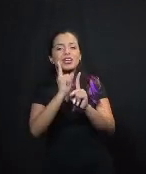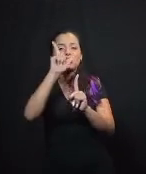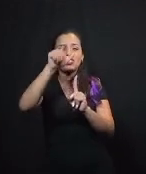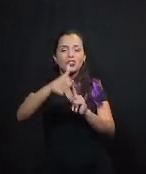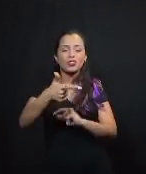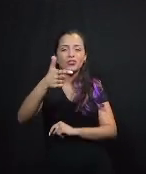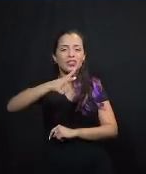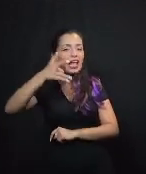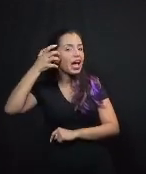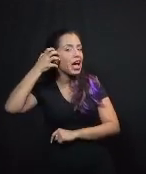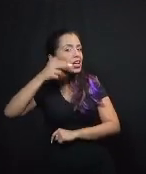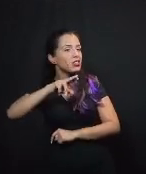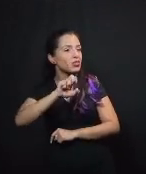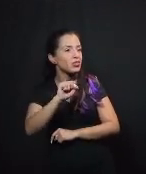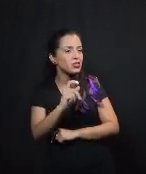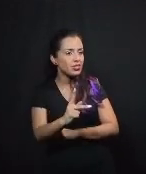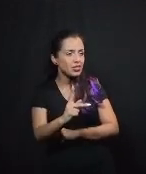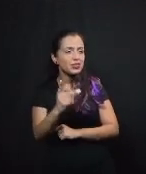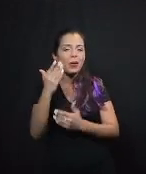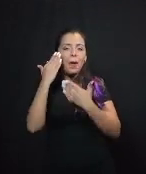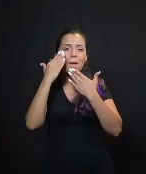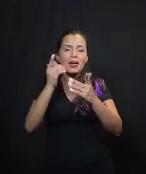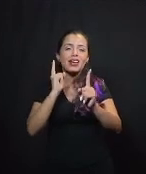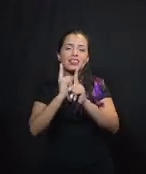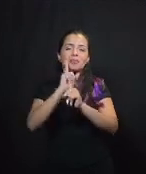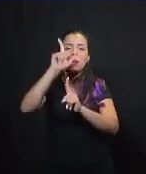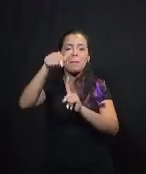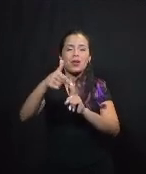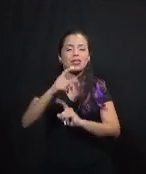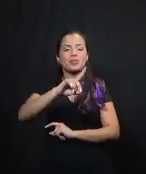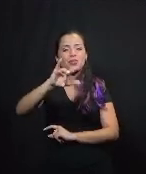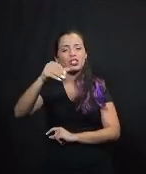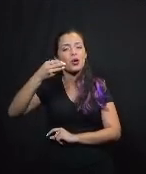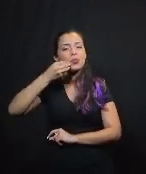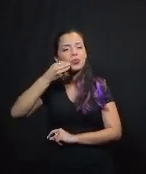Obrigada a todos vocês. E até uma próxima